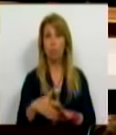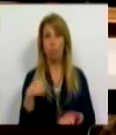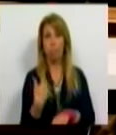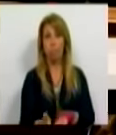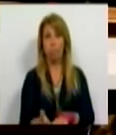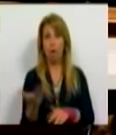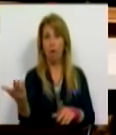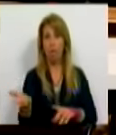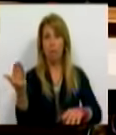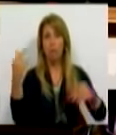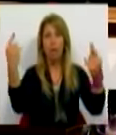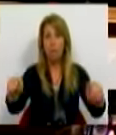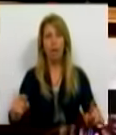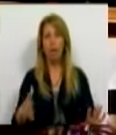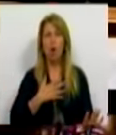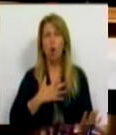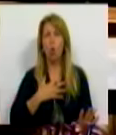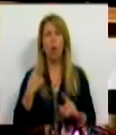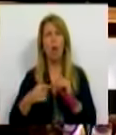fiquem retidos nos anos do passado.